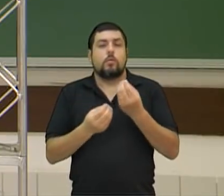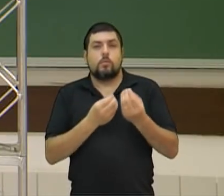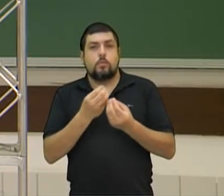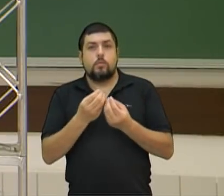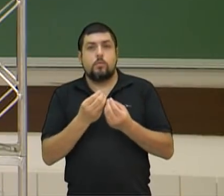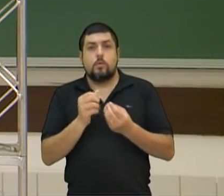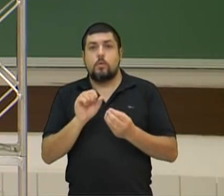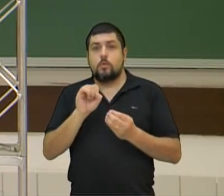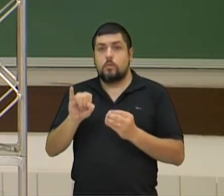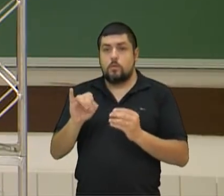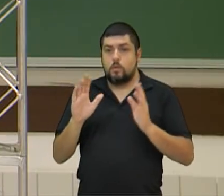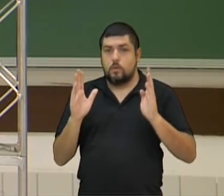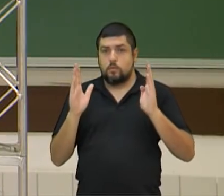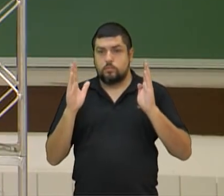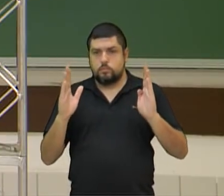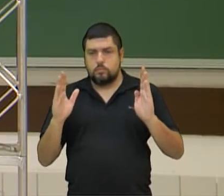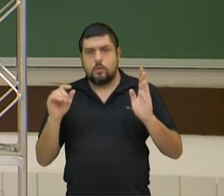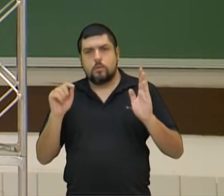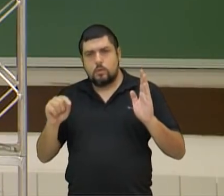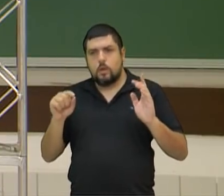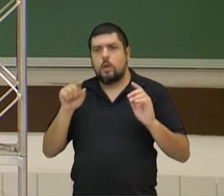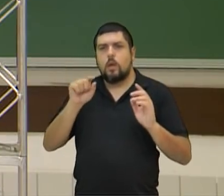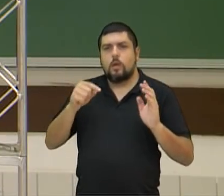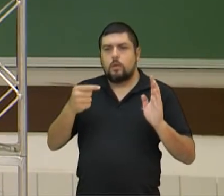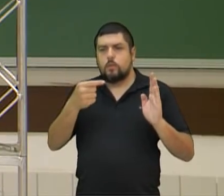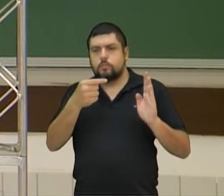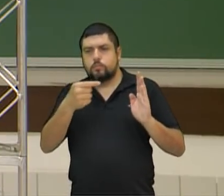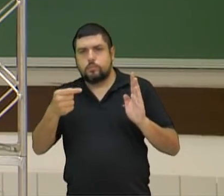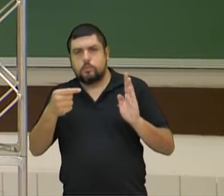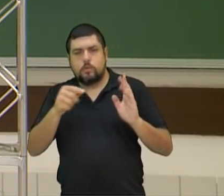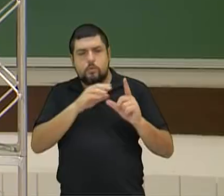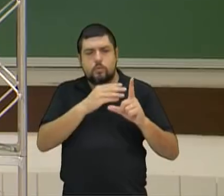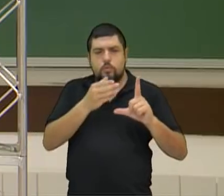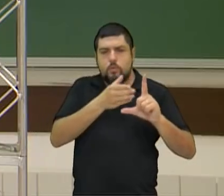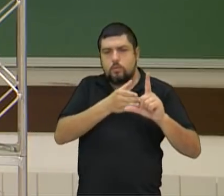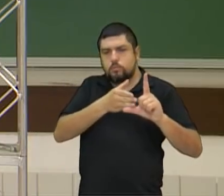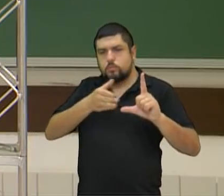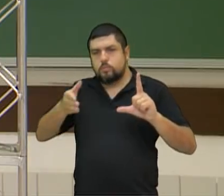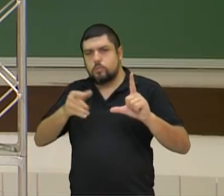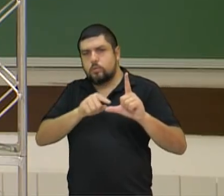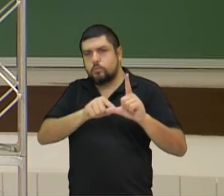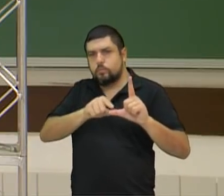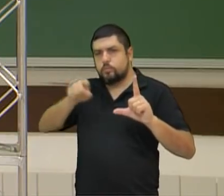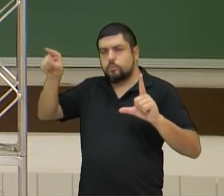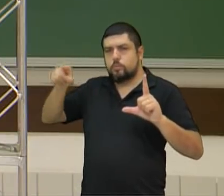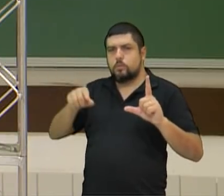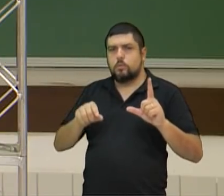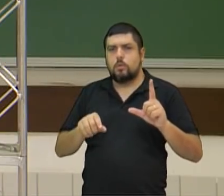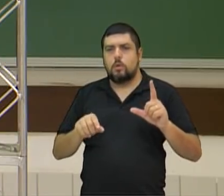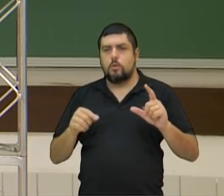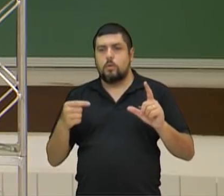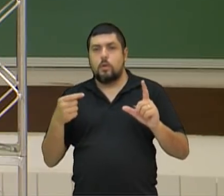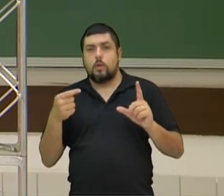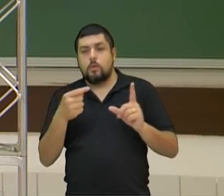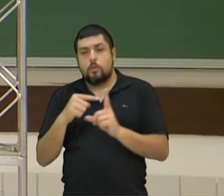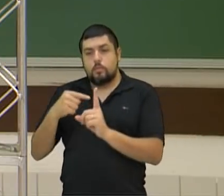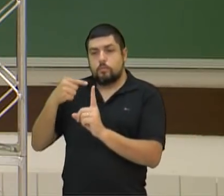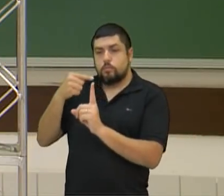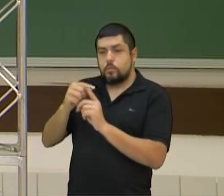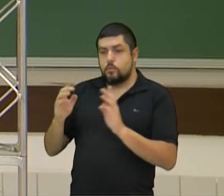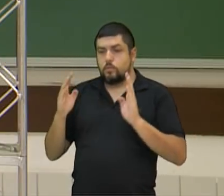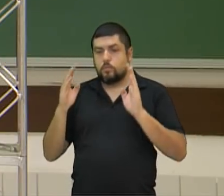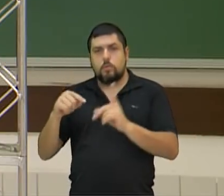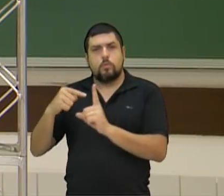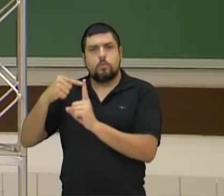origem definida, tá? Um número qualquer, aqui eu coloquei k pertencente aos reais, ela vai crescer a partir desse